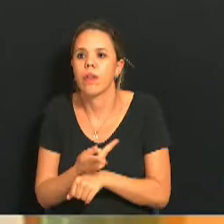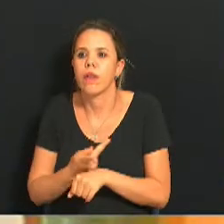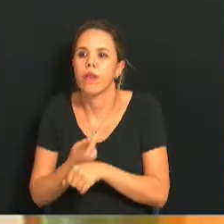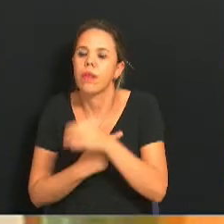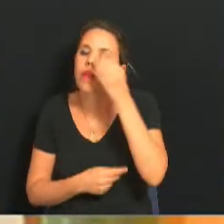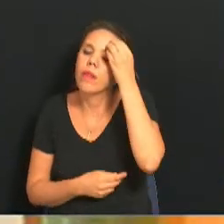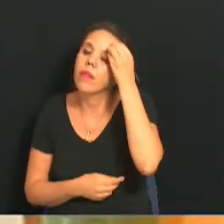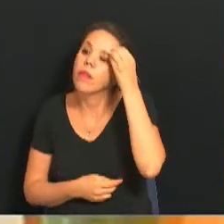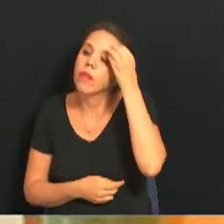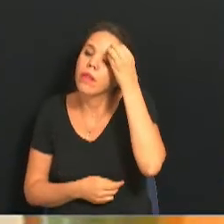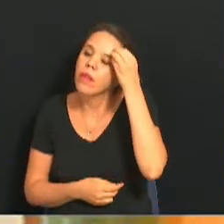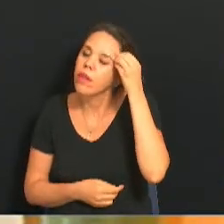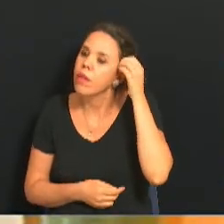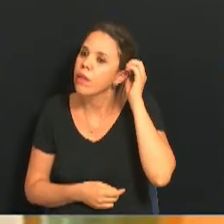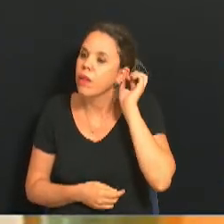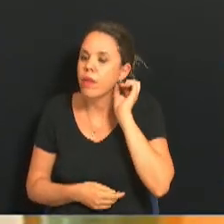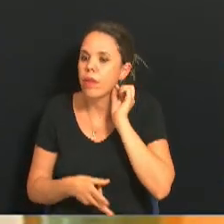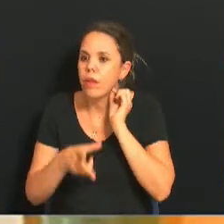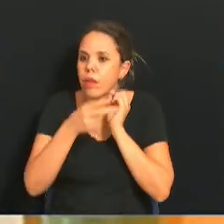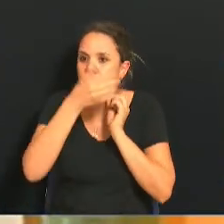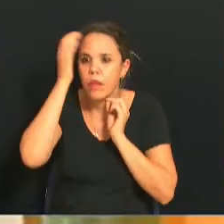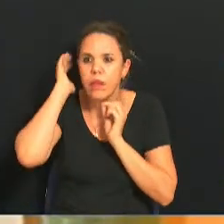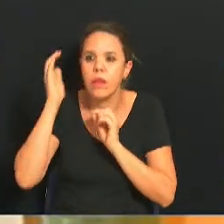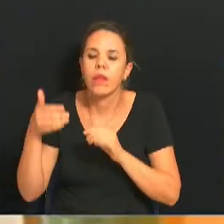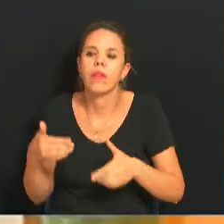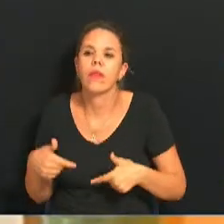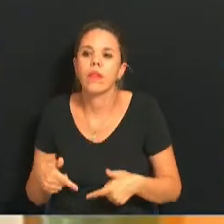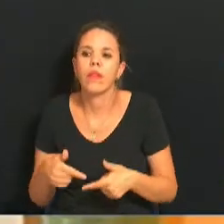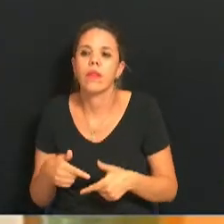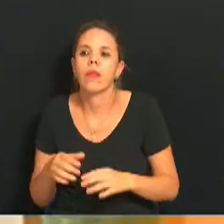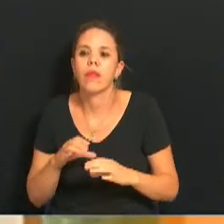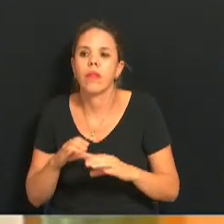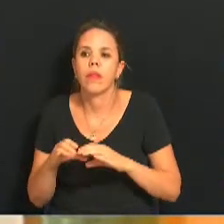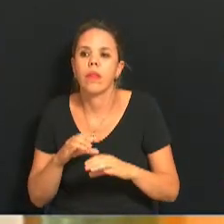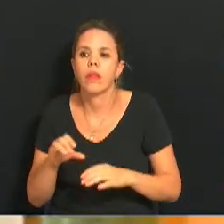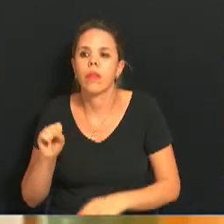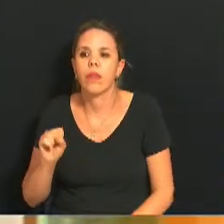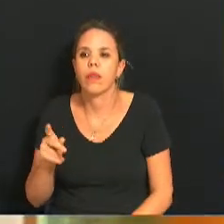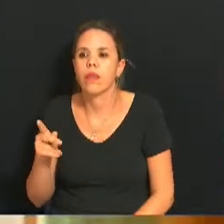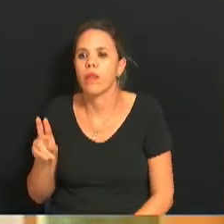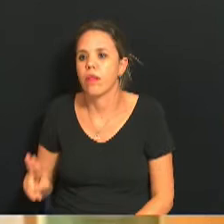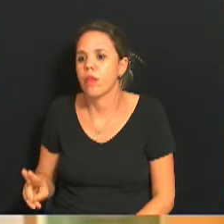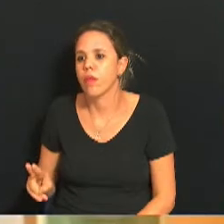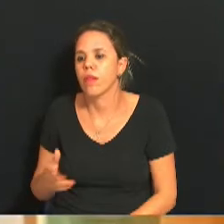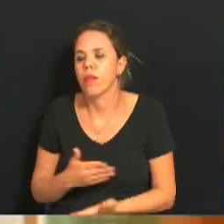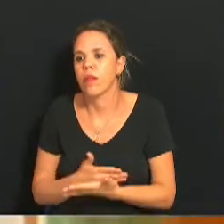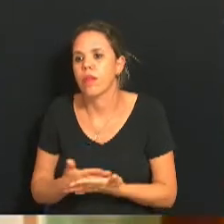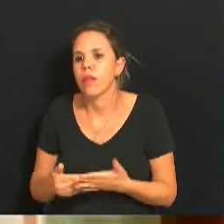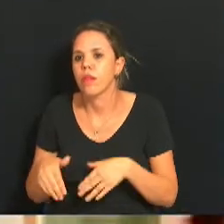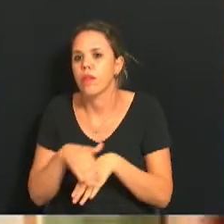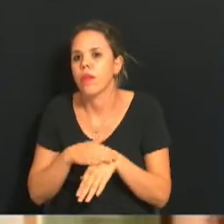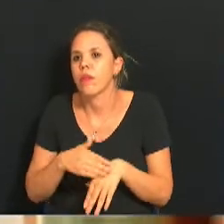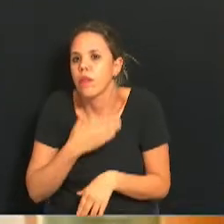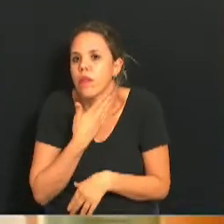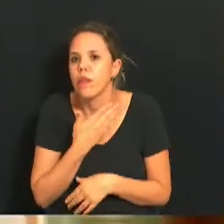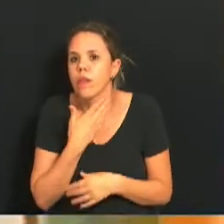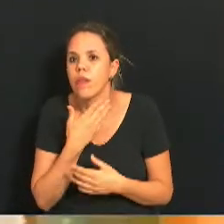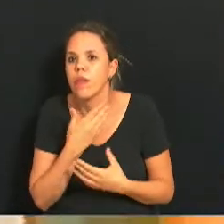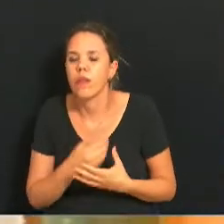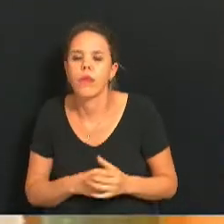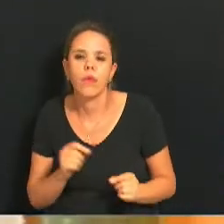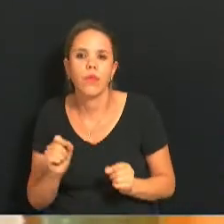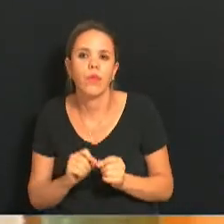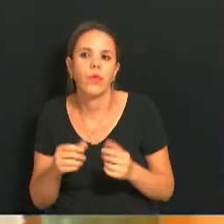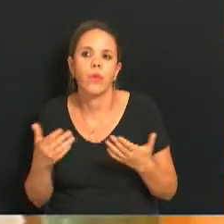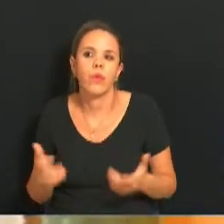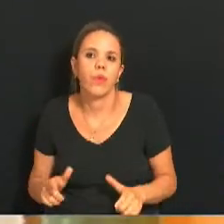imediatamente o prefeito Dário intercedeu casp1 e aí começaram as conversas né O que fazer